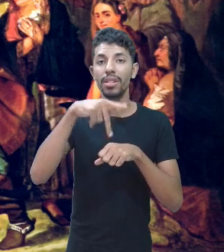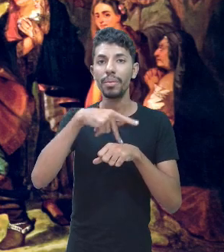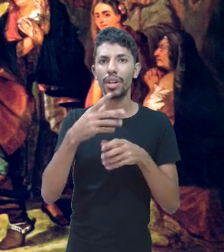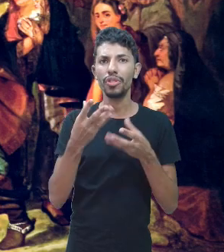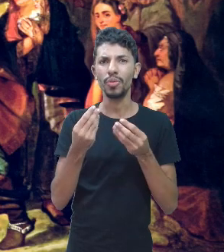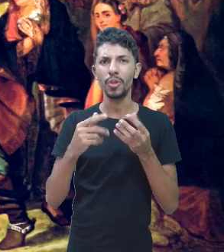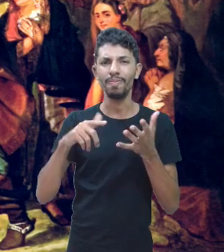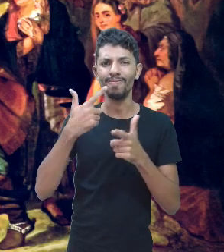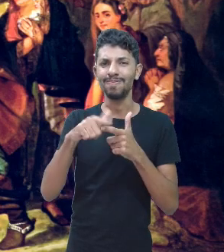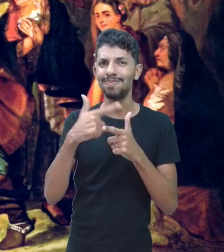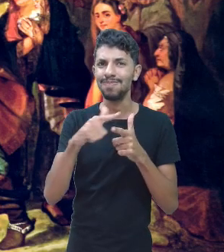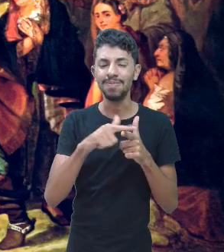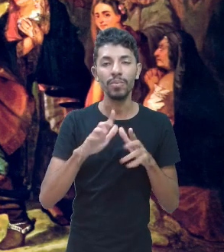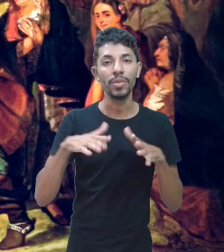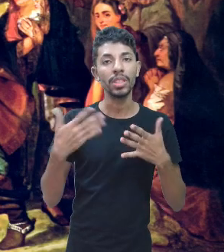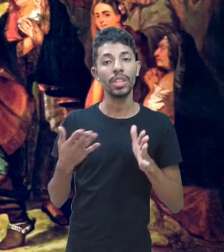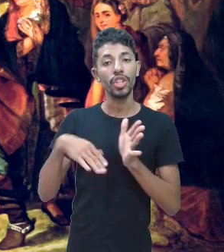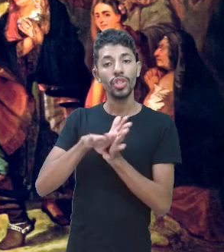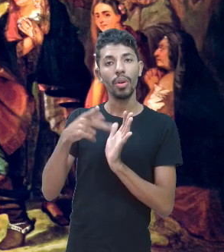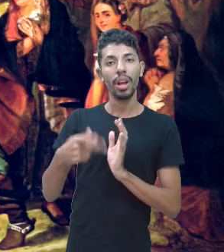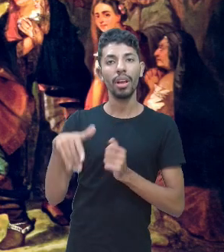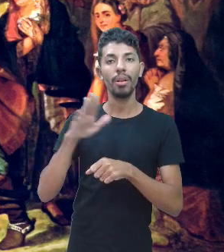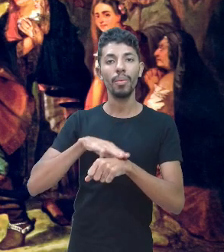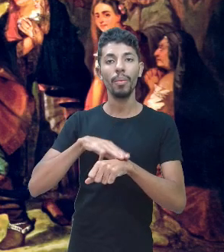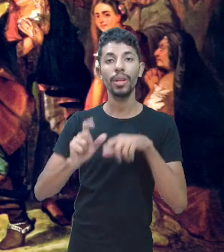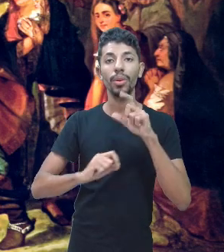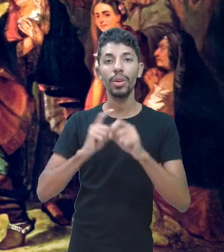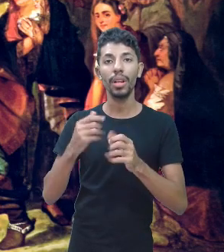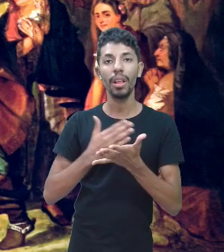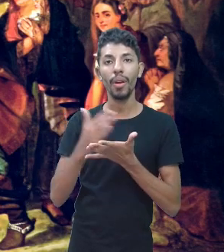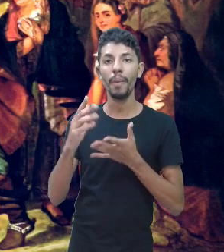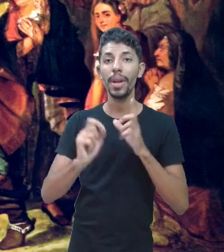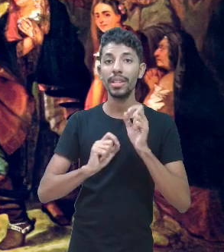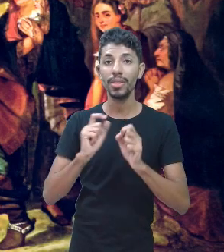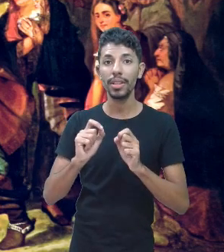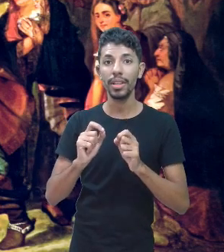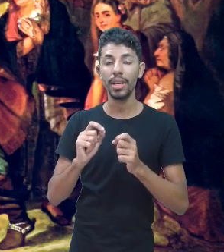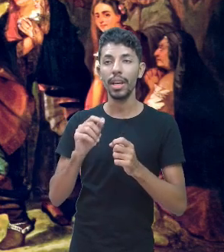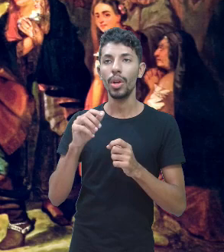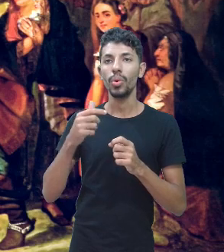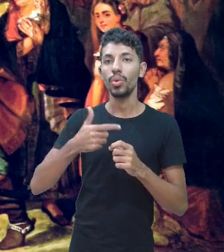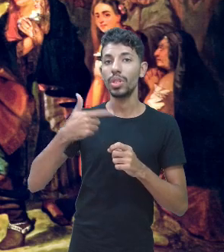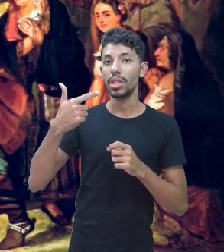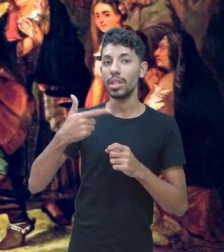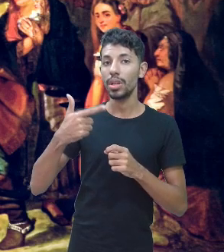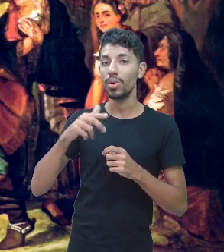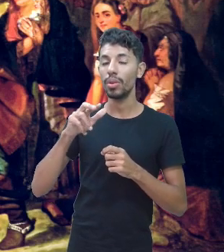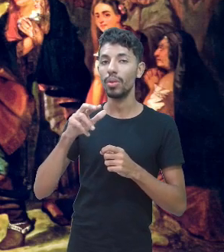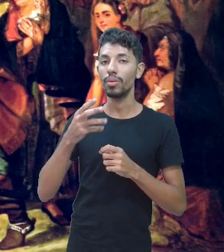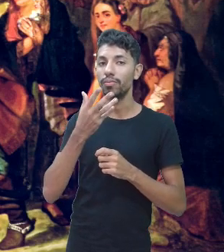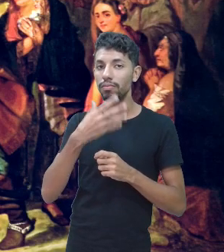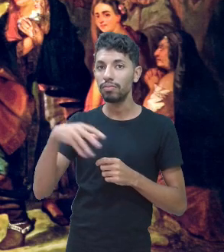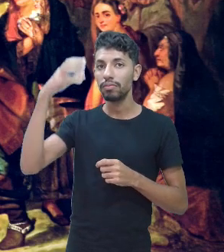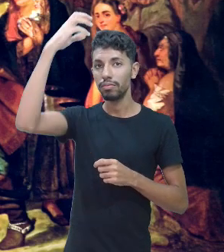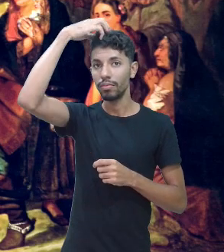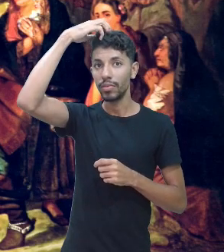que começa a se trabalhar pela implantação do segundo reinado, ou melhor, né, pela coroação do Dom Pedro II, que